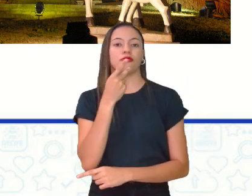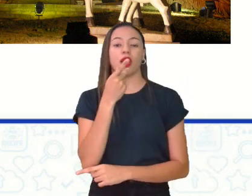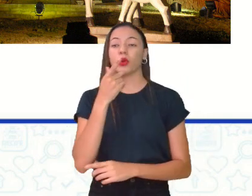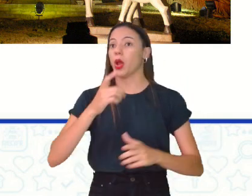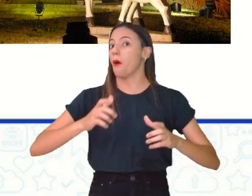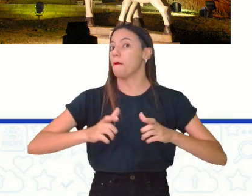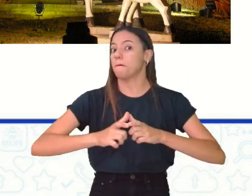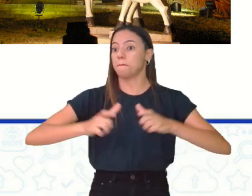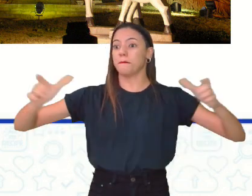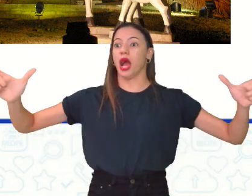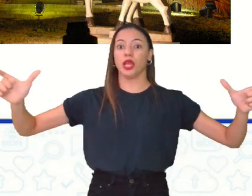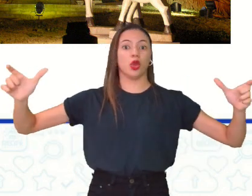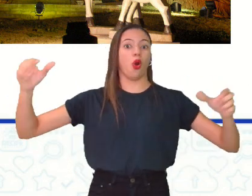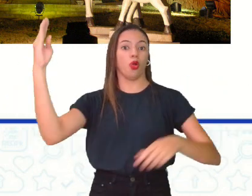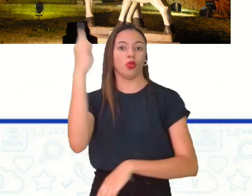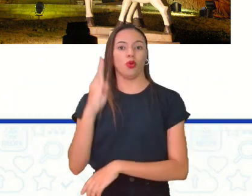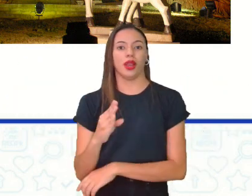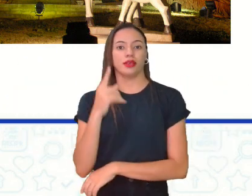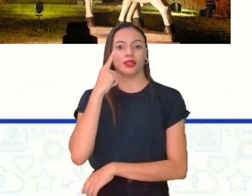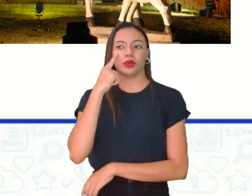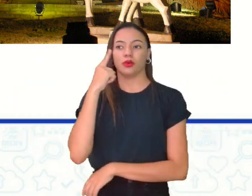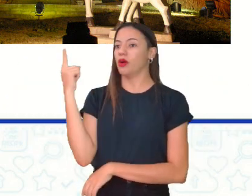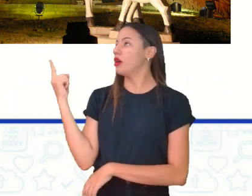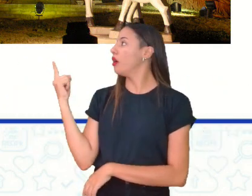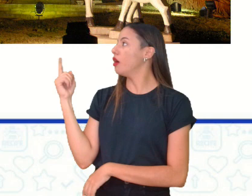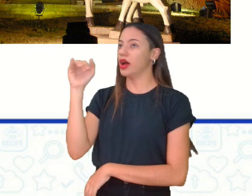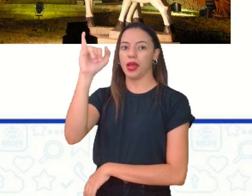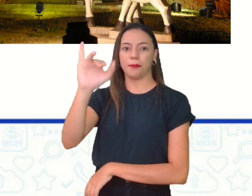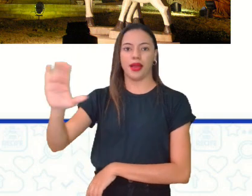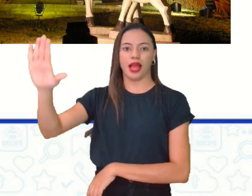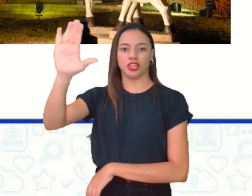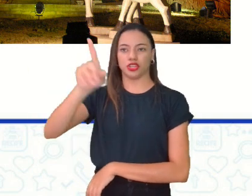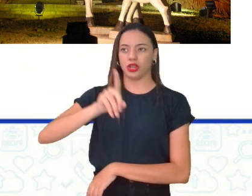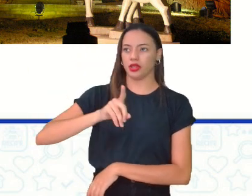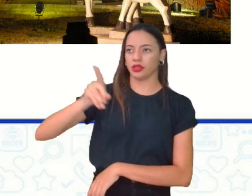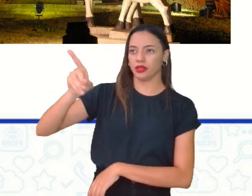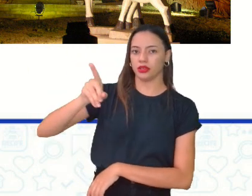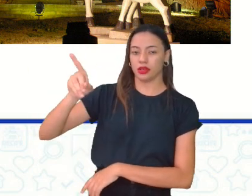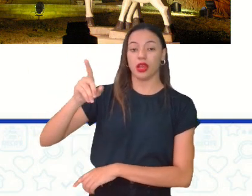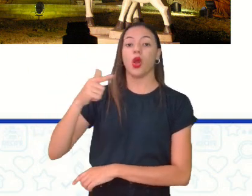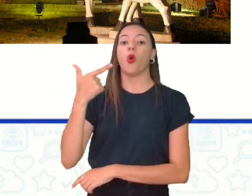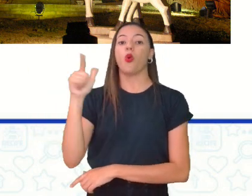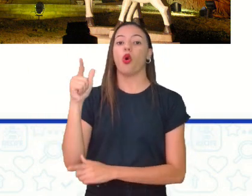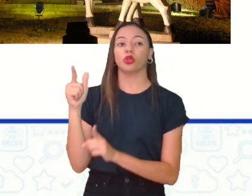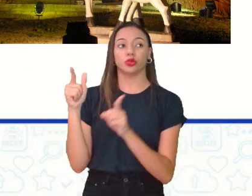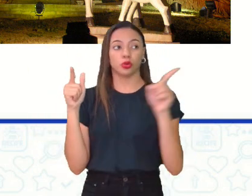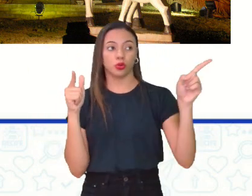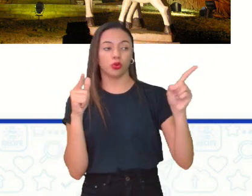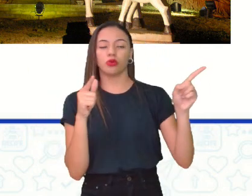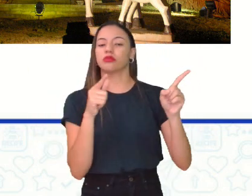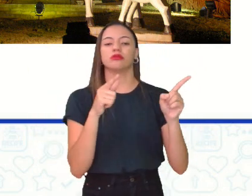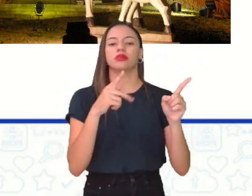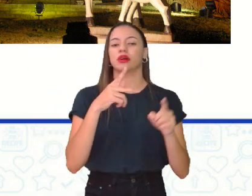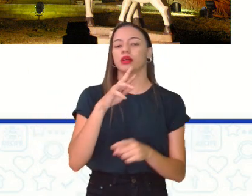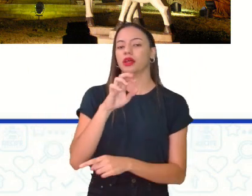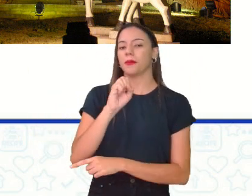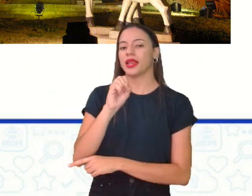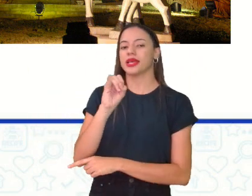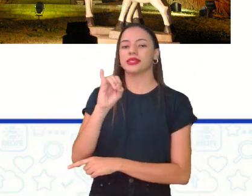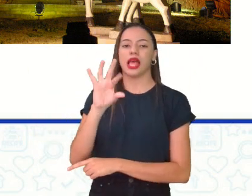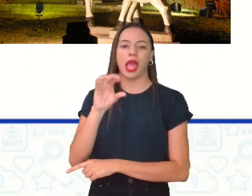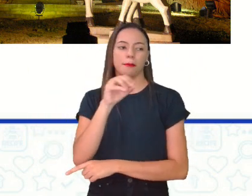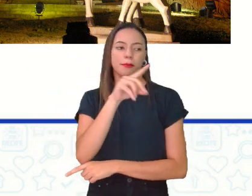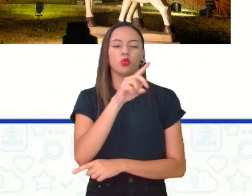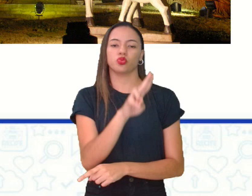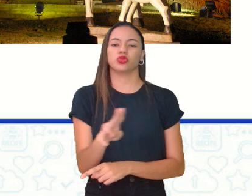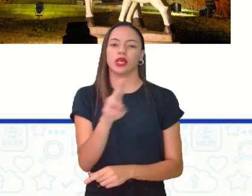Brasil, né? Vocês estão vendo ali na imagem mais alta, e aqui um presépio feito de mármore, de marfim, se eu não me